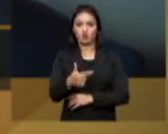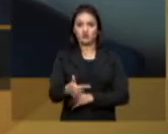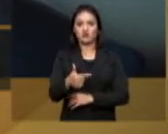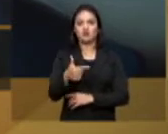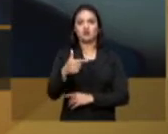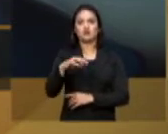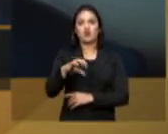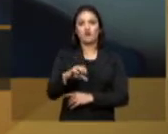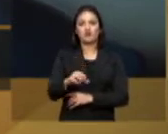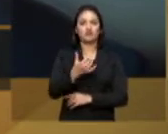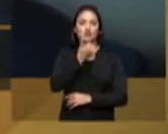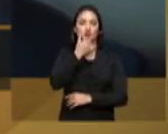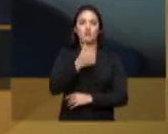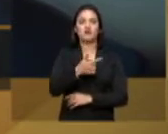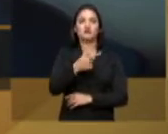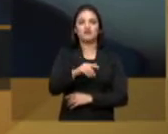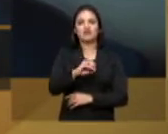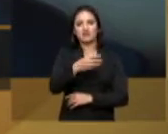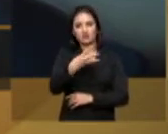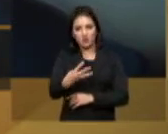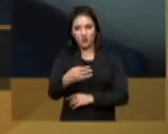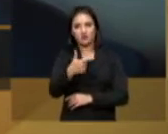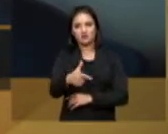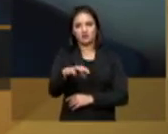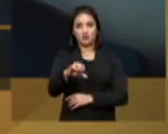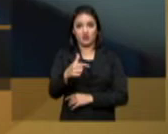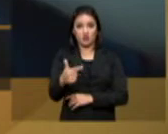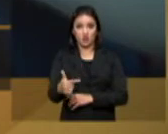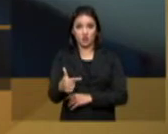704.292 do Paraná, a Corte considerou